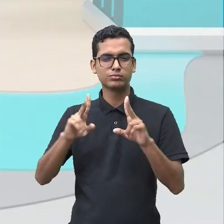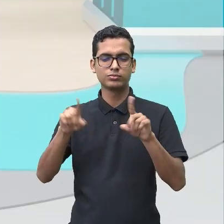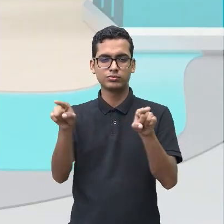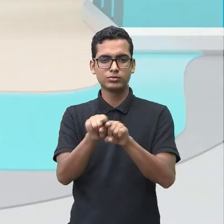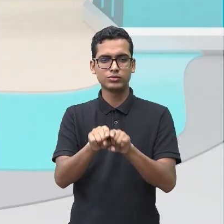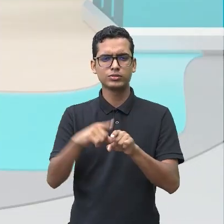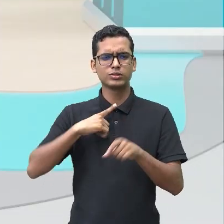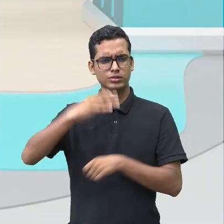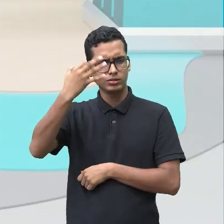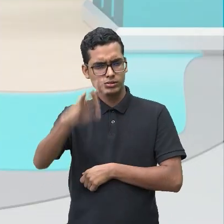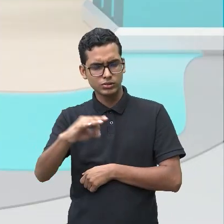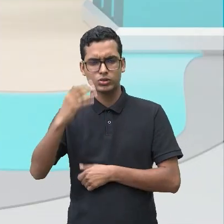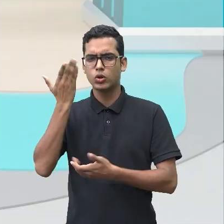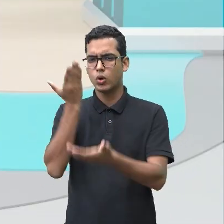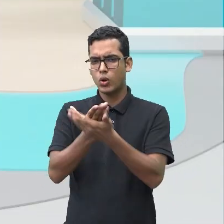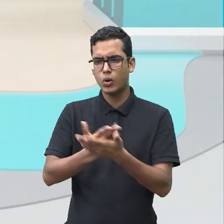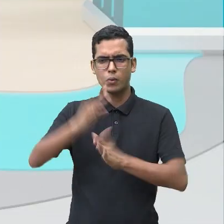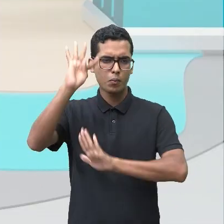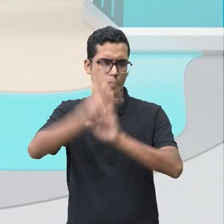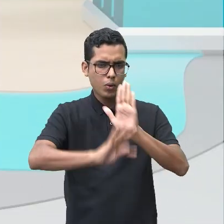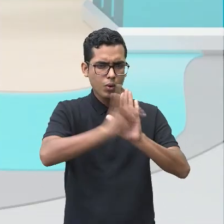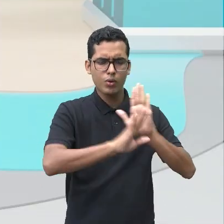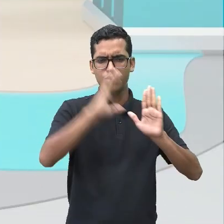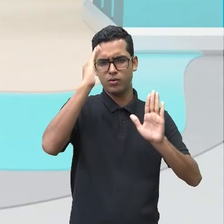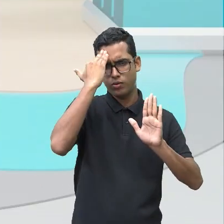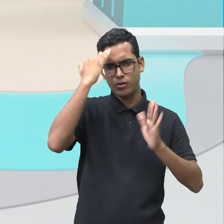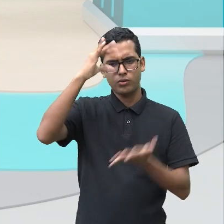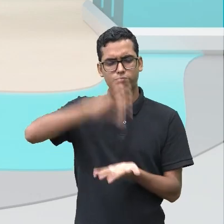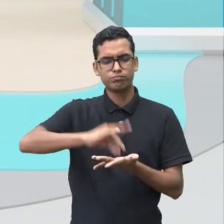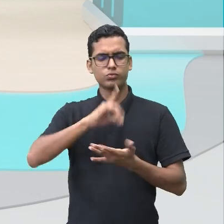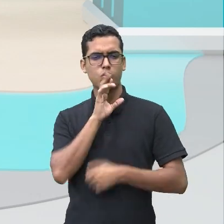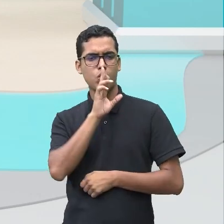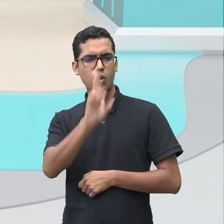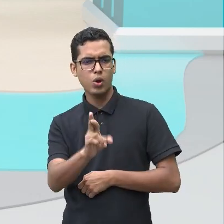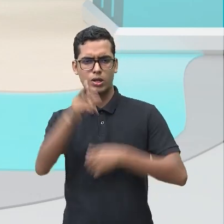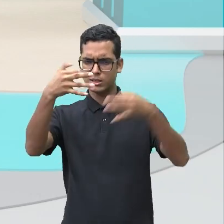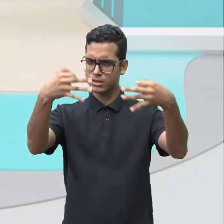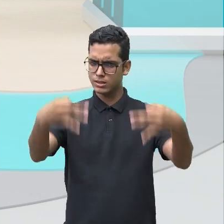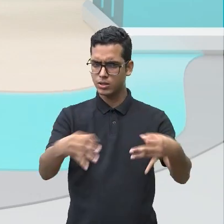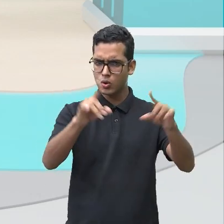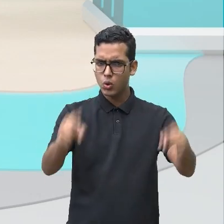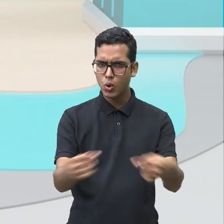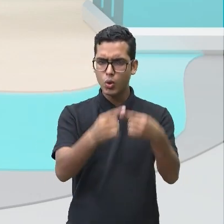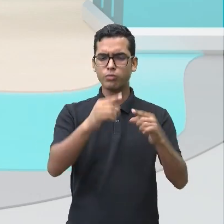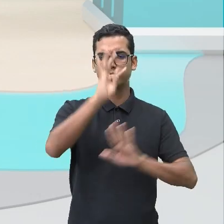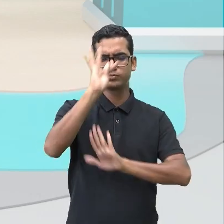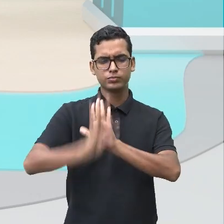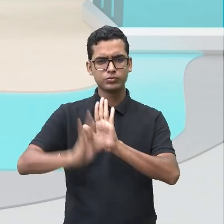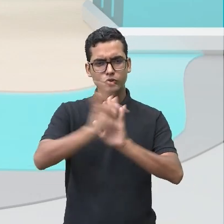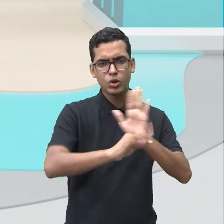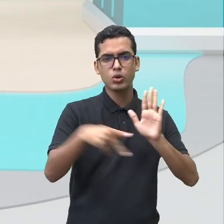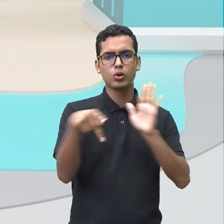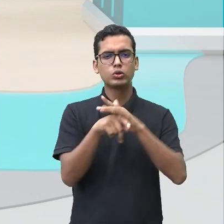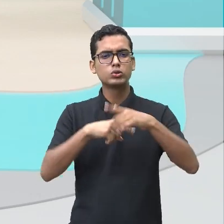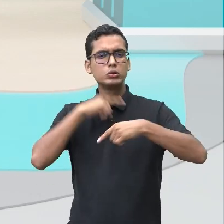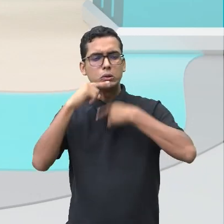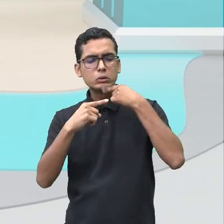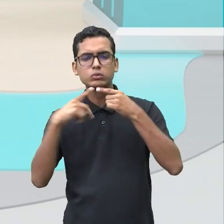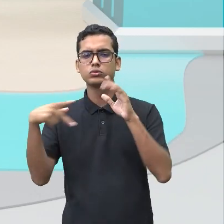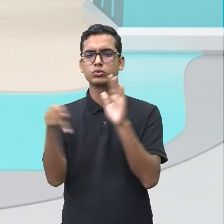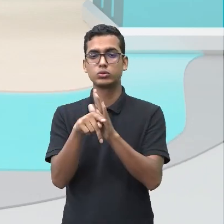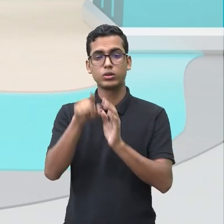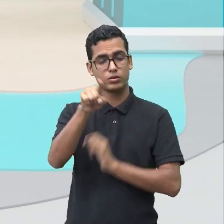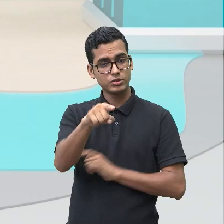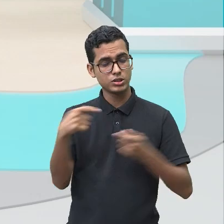Para trabalhar textos, para compreender, responder corretamente questões onde você